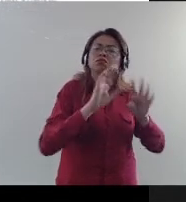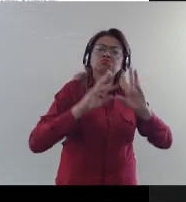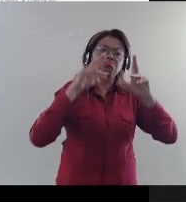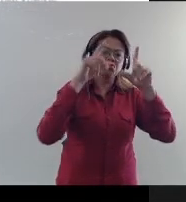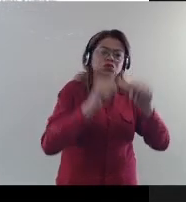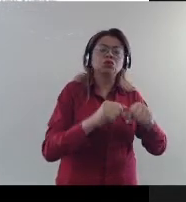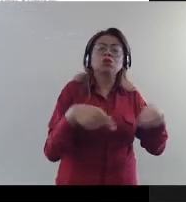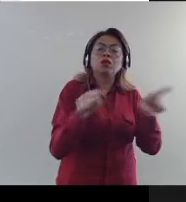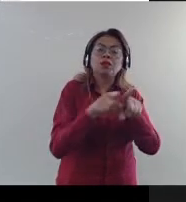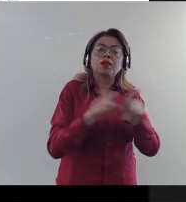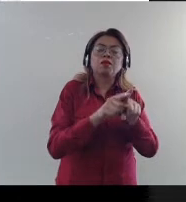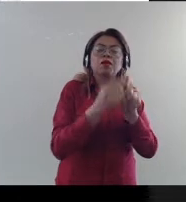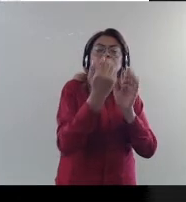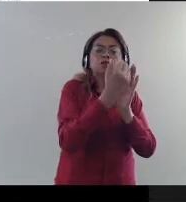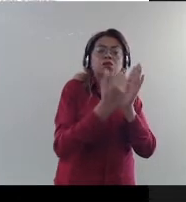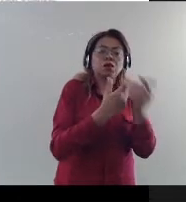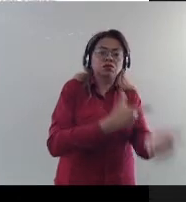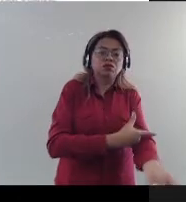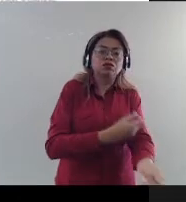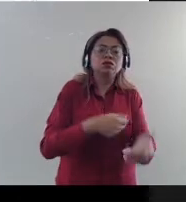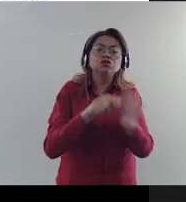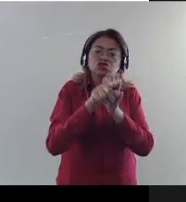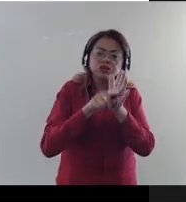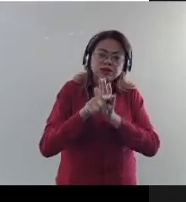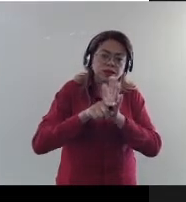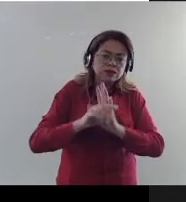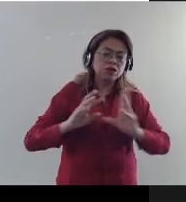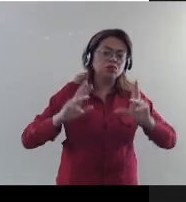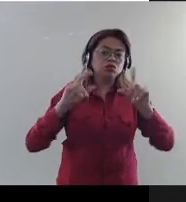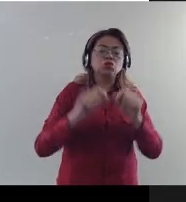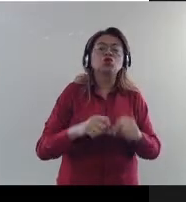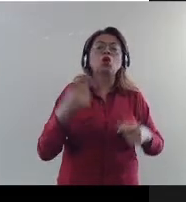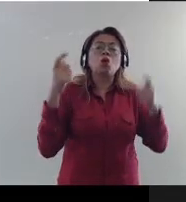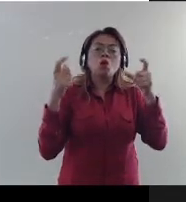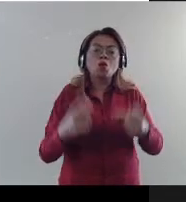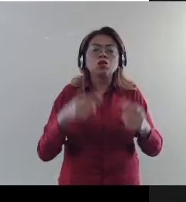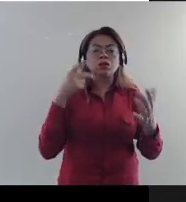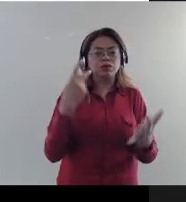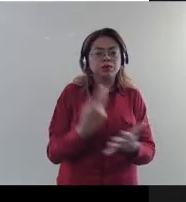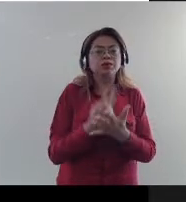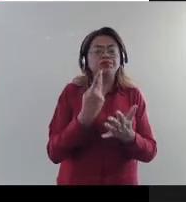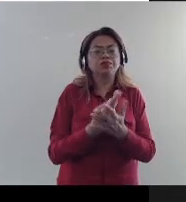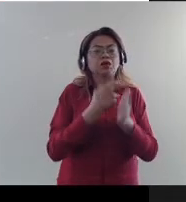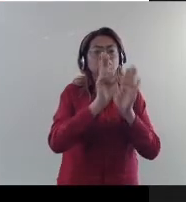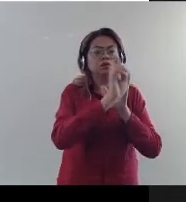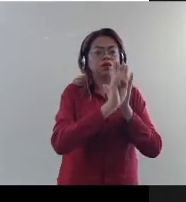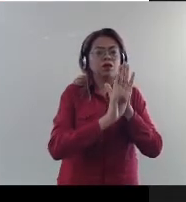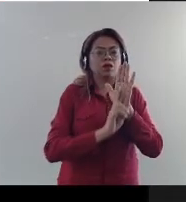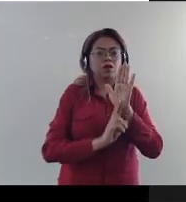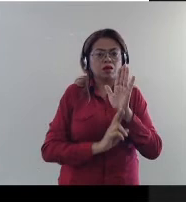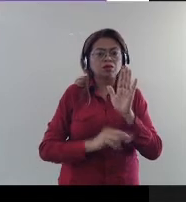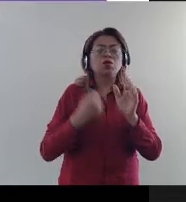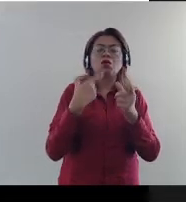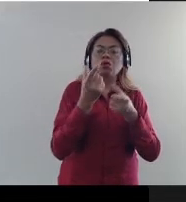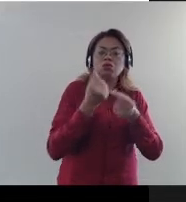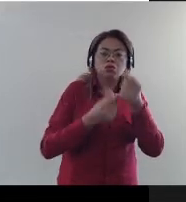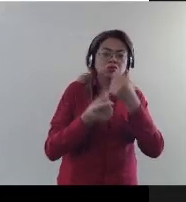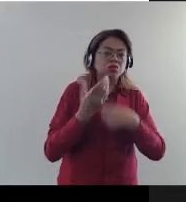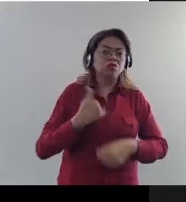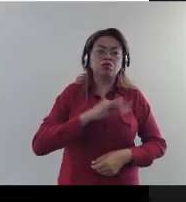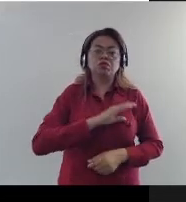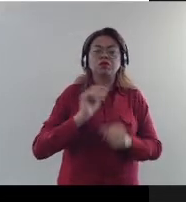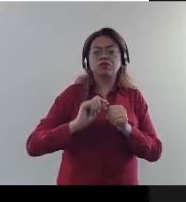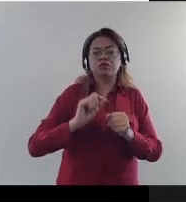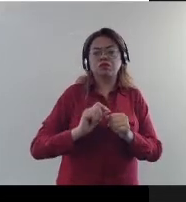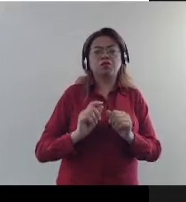né, mostrando em que lugar isso aqui efetivamente acontecia, né? Relatórios aí financeiros, que a gente tem feito muitos, né?